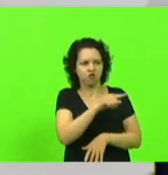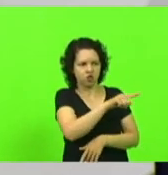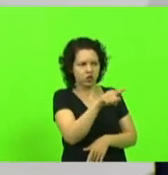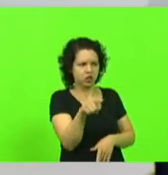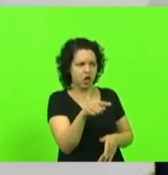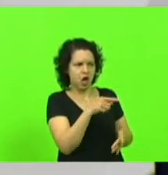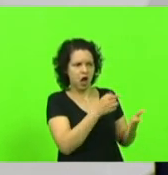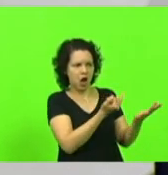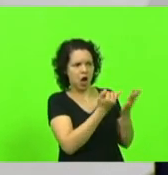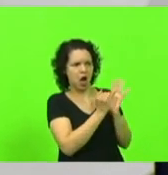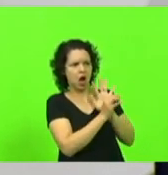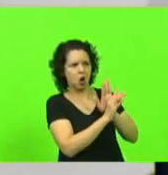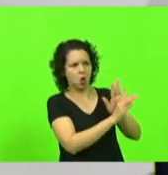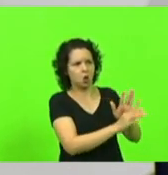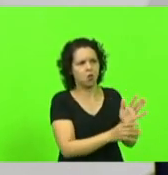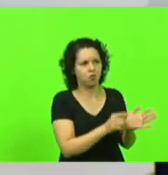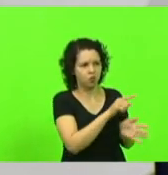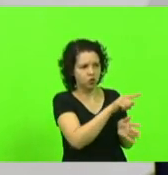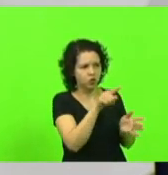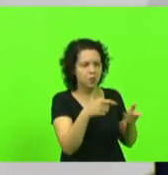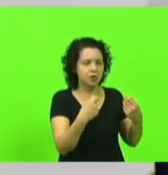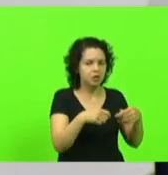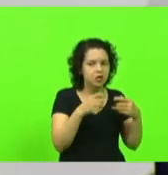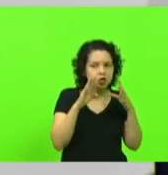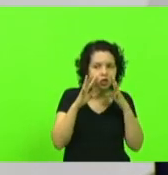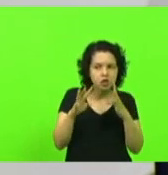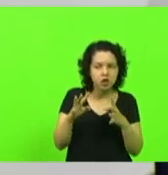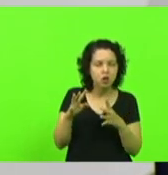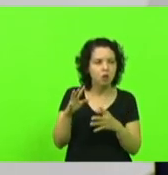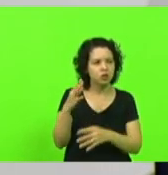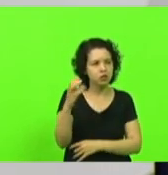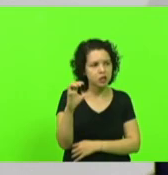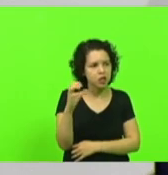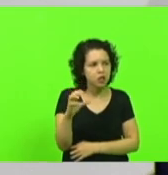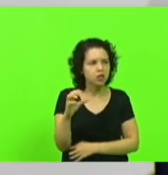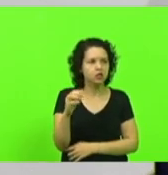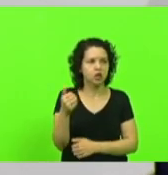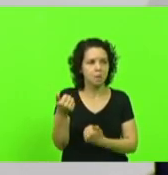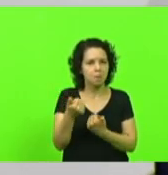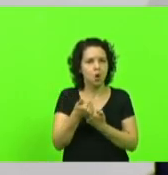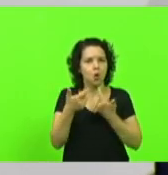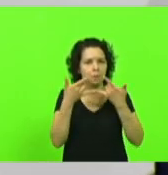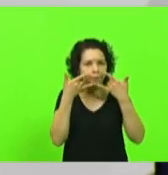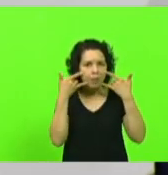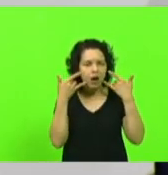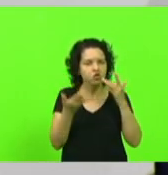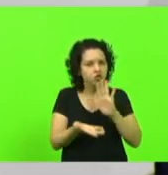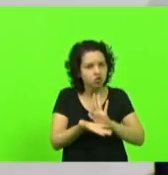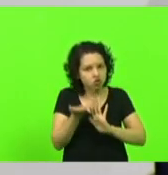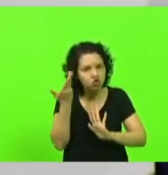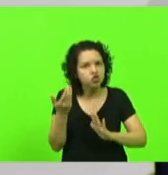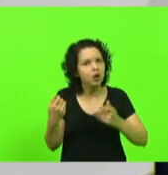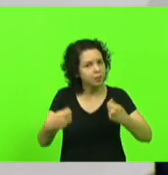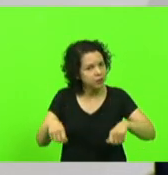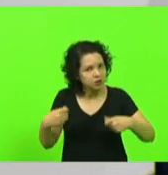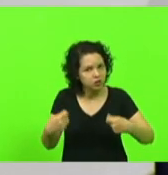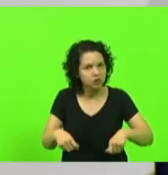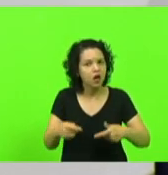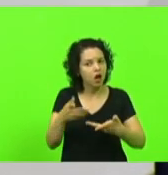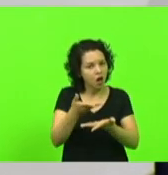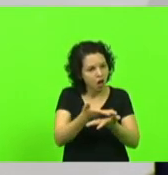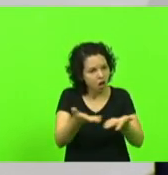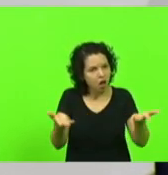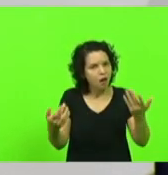que agora eles olhem a ciência e apoiem a retirada das máscaras. Eu quero que estes agora